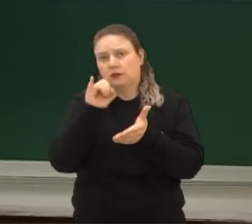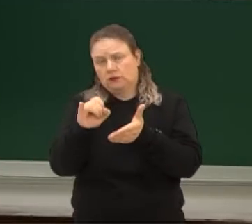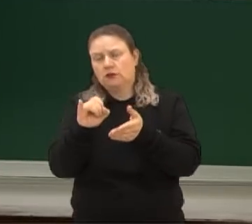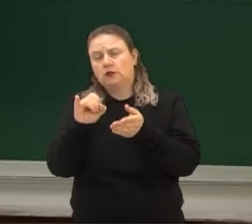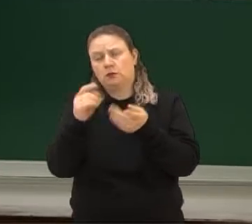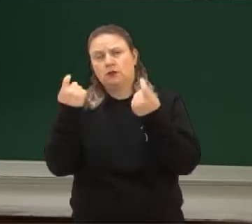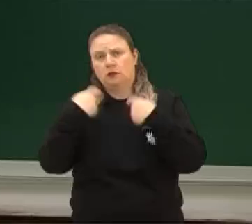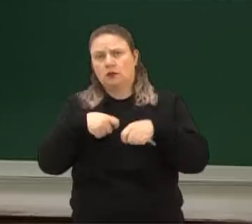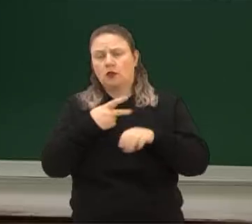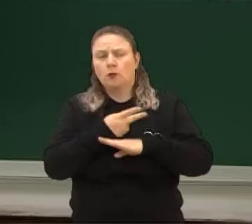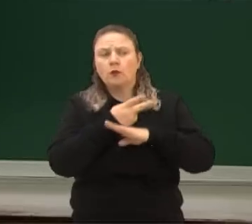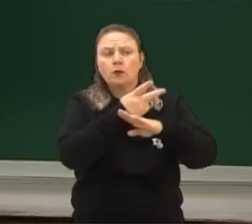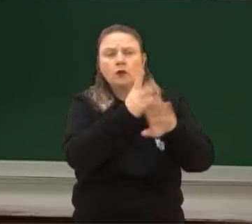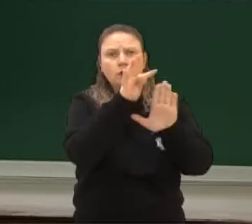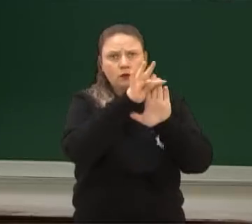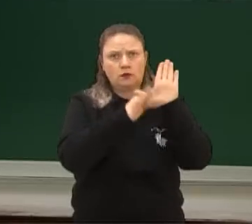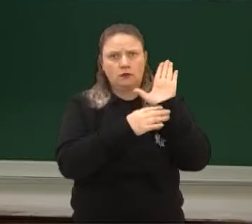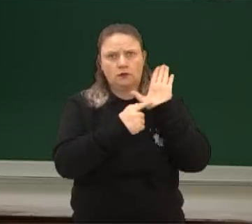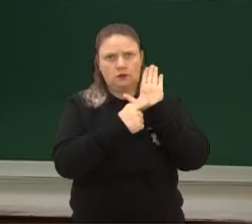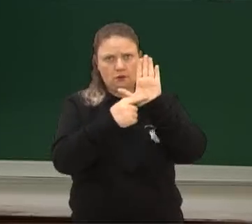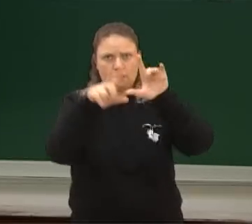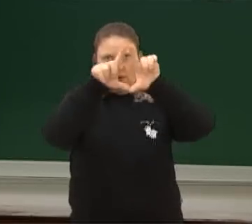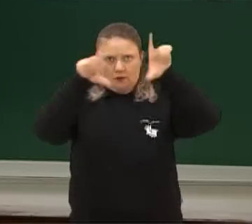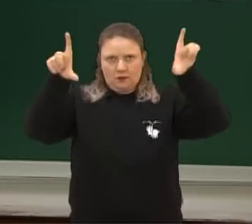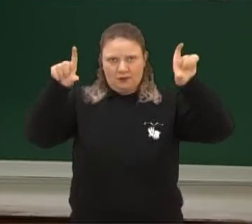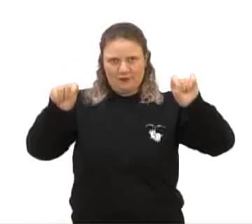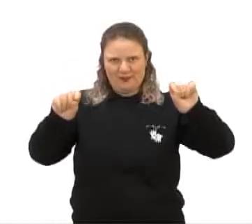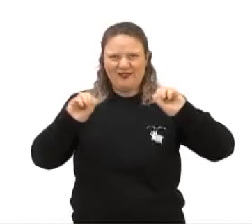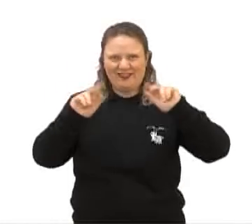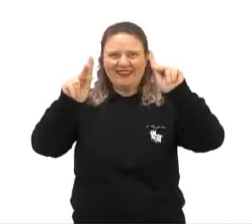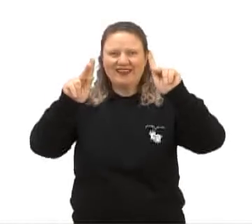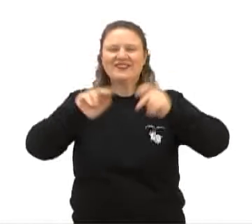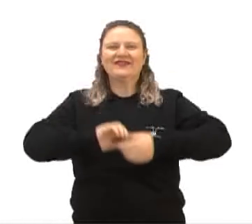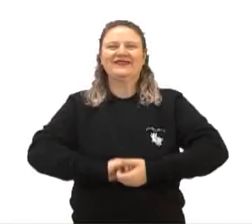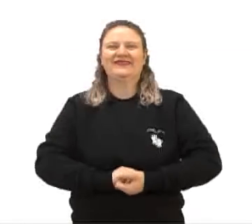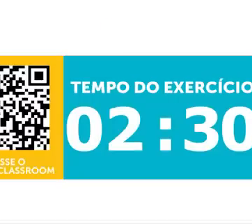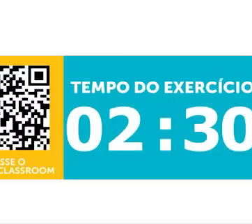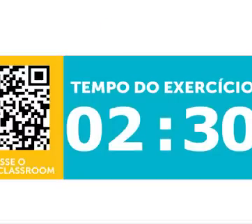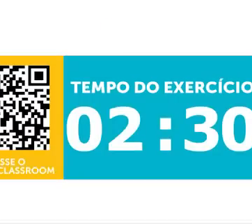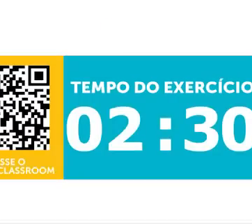está ali, ok? Para vocês consultarem enquanto responde.